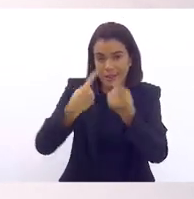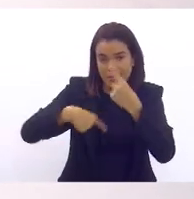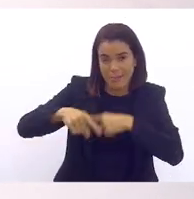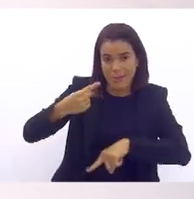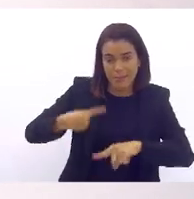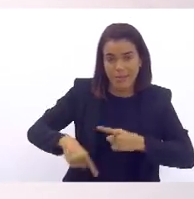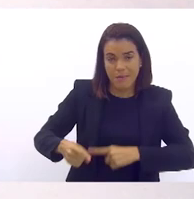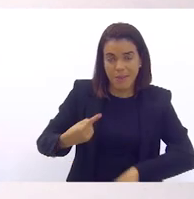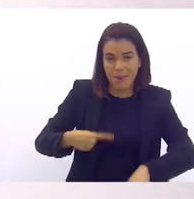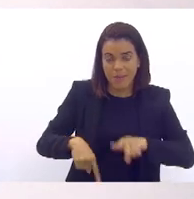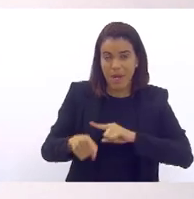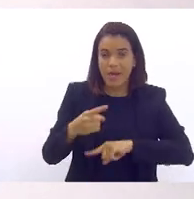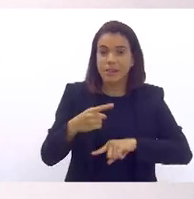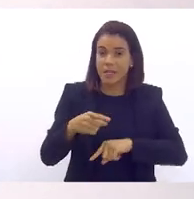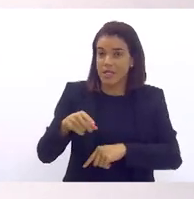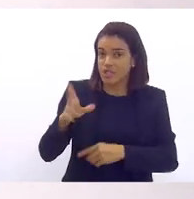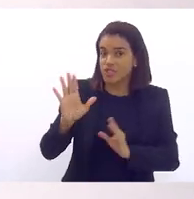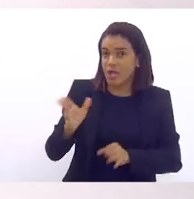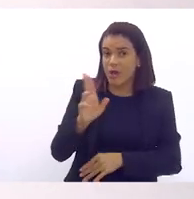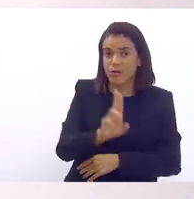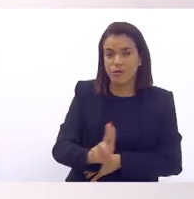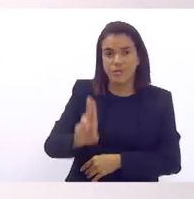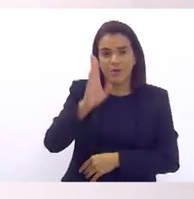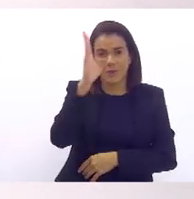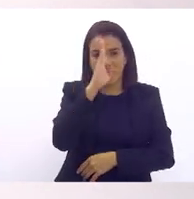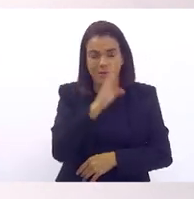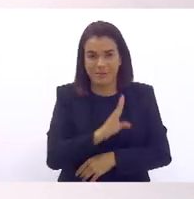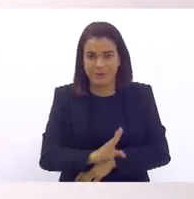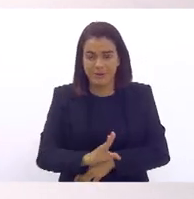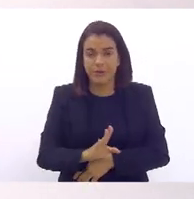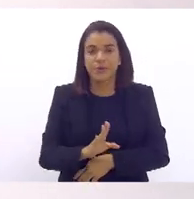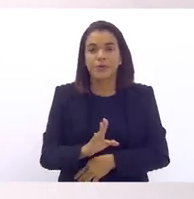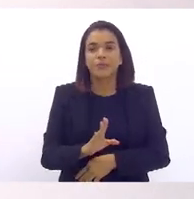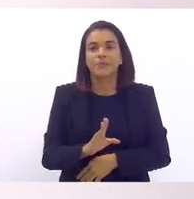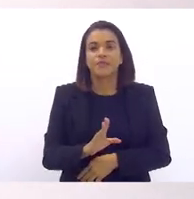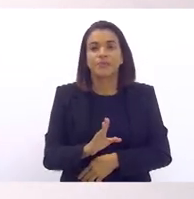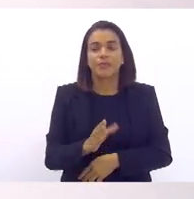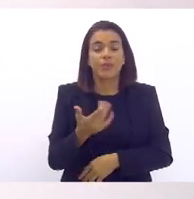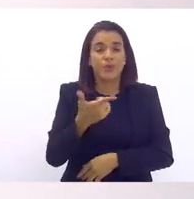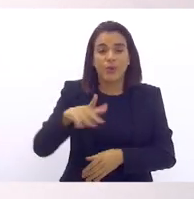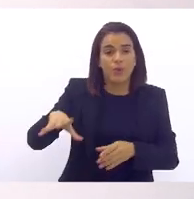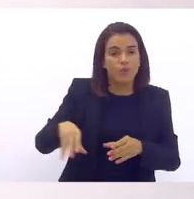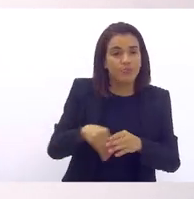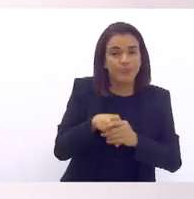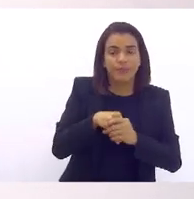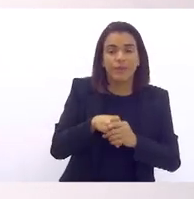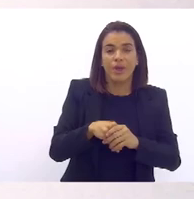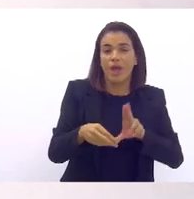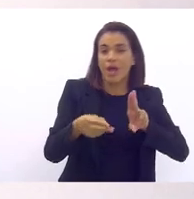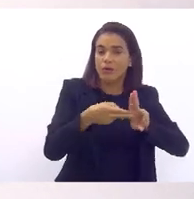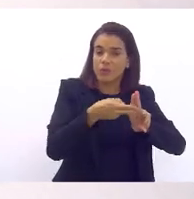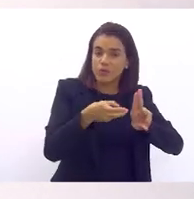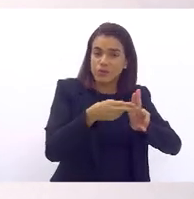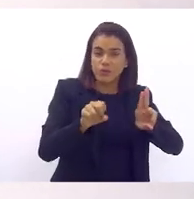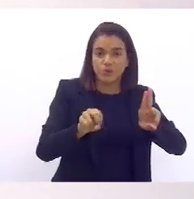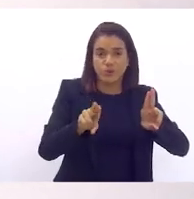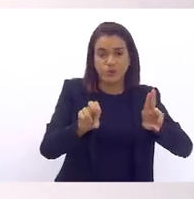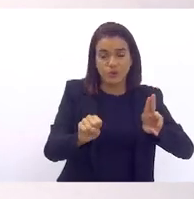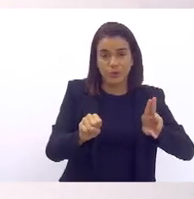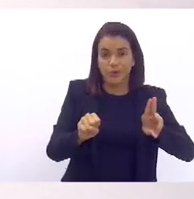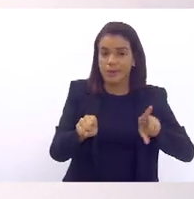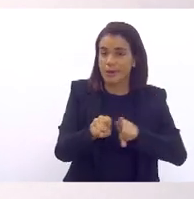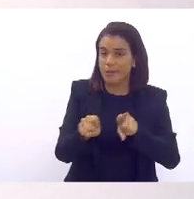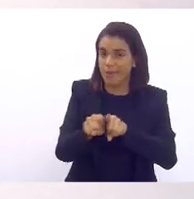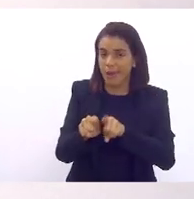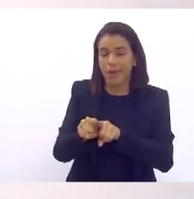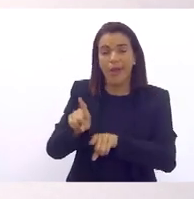usado extensivamente já no Brasil não não incorporados ao Sistema Único de Saúde tampouco ao sistema